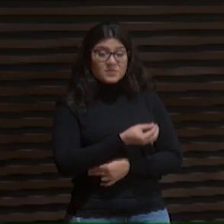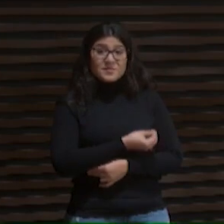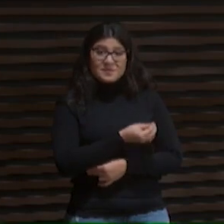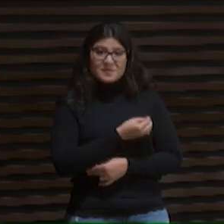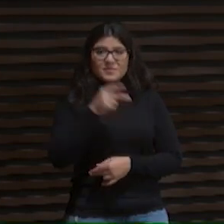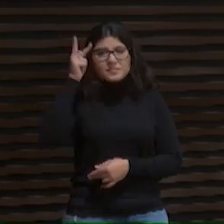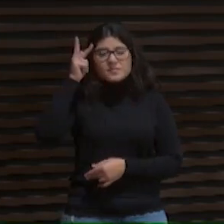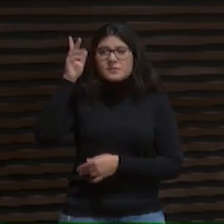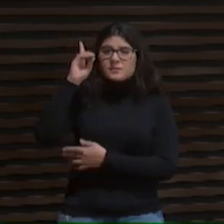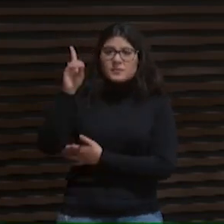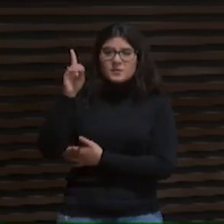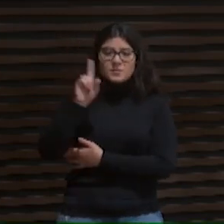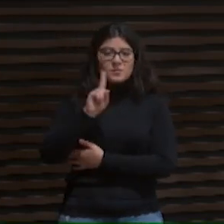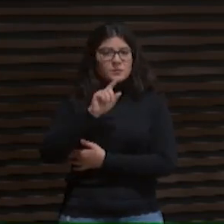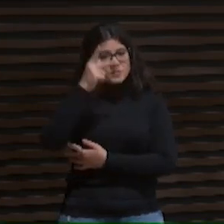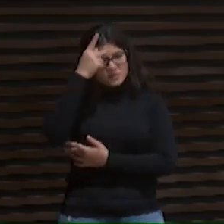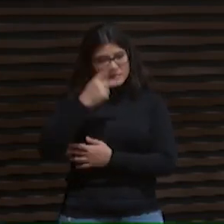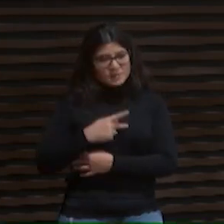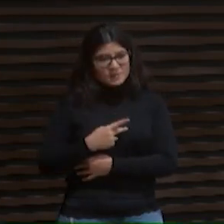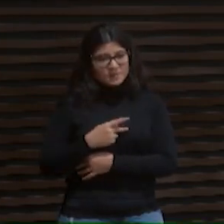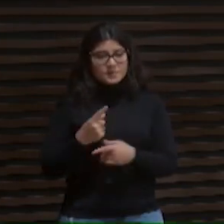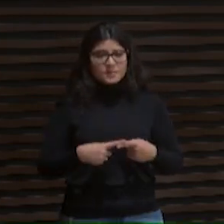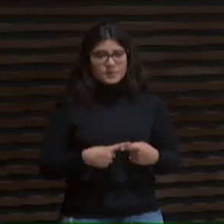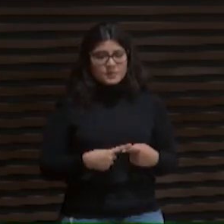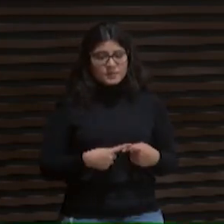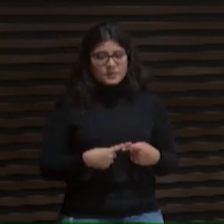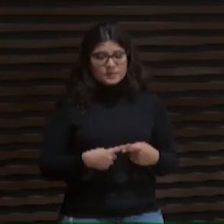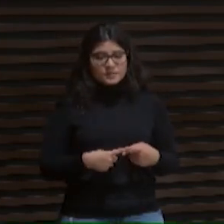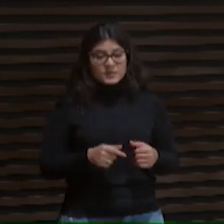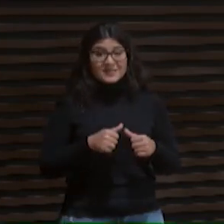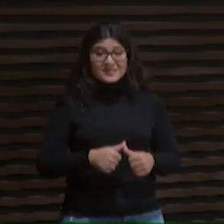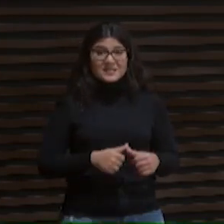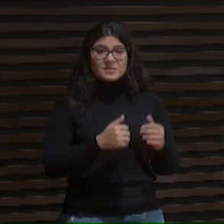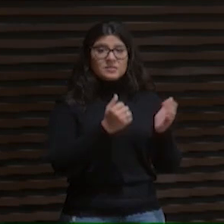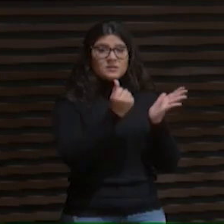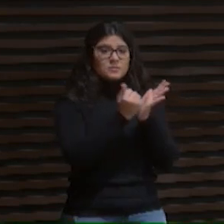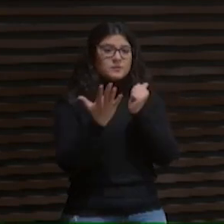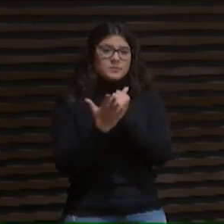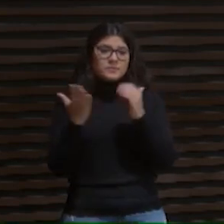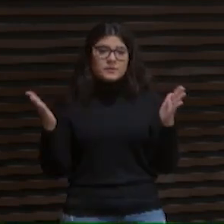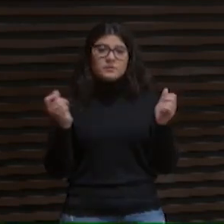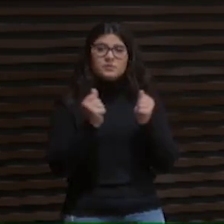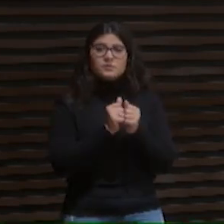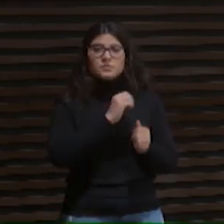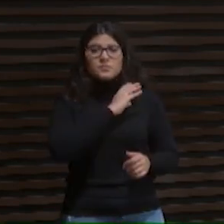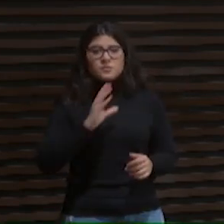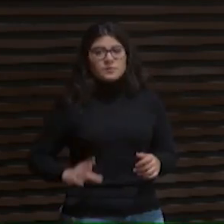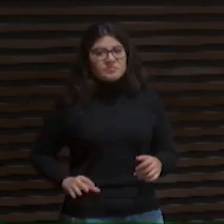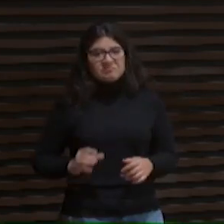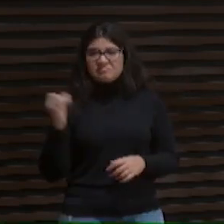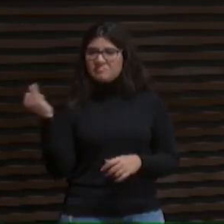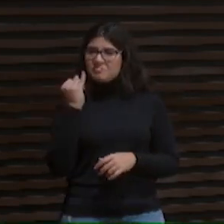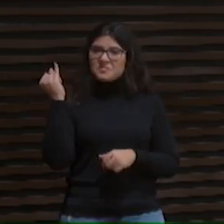para Deus e não para si. Pois, por estar crucificado com Cristo, já não importavam